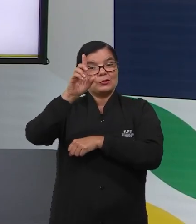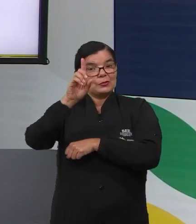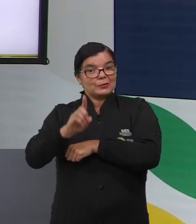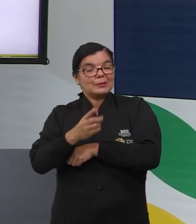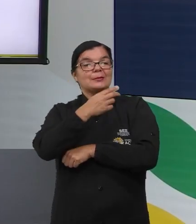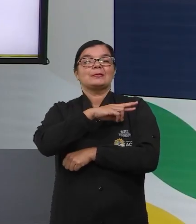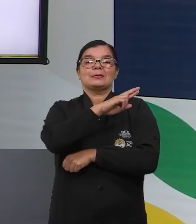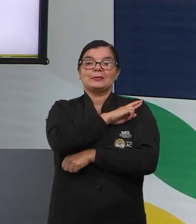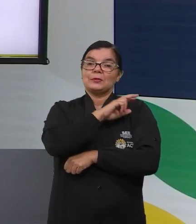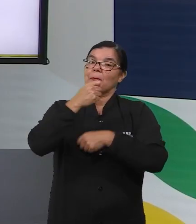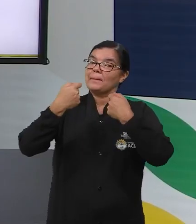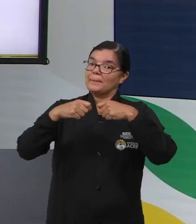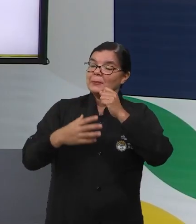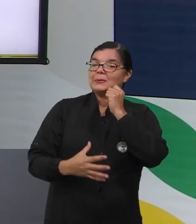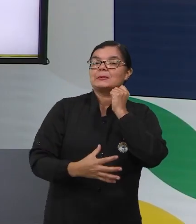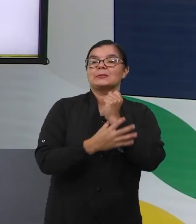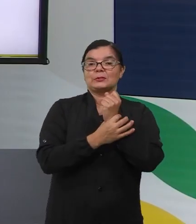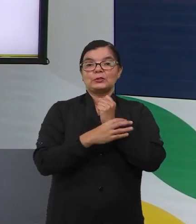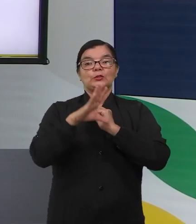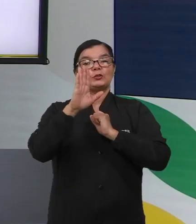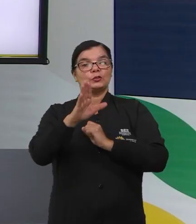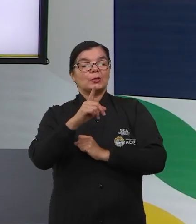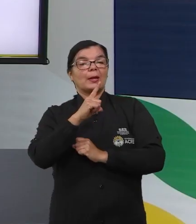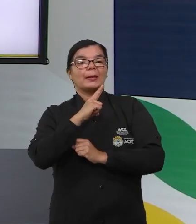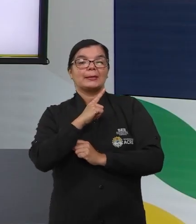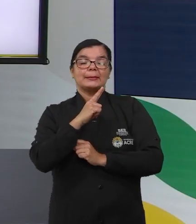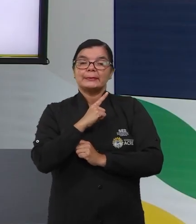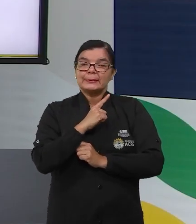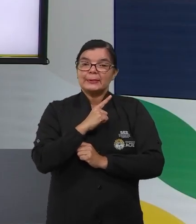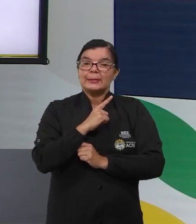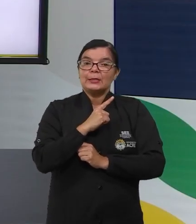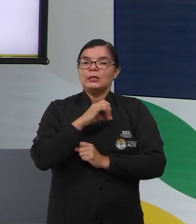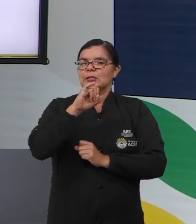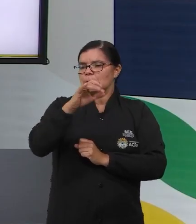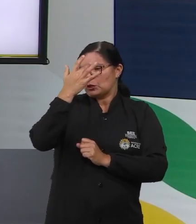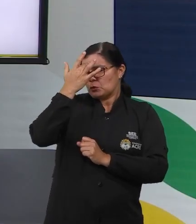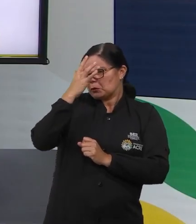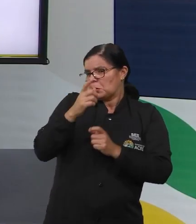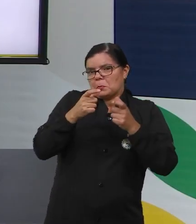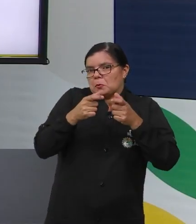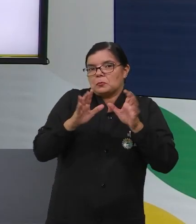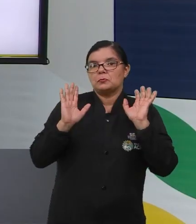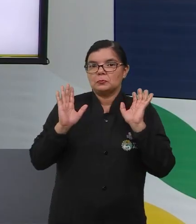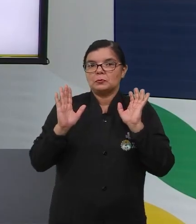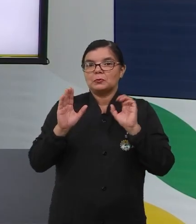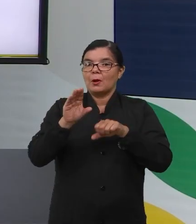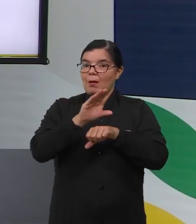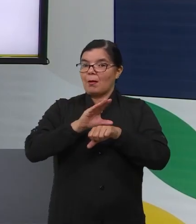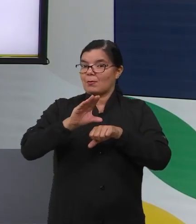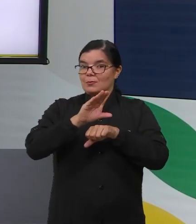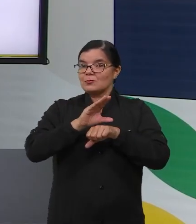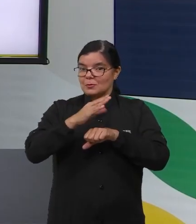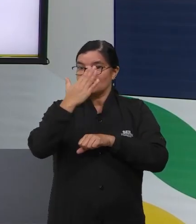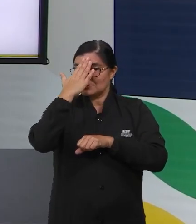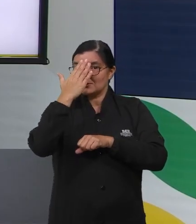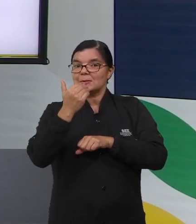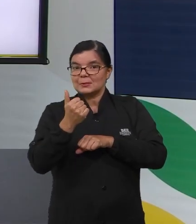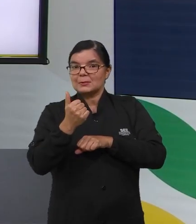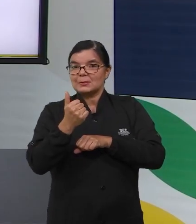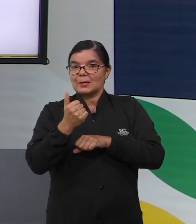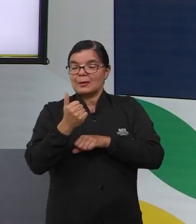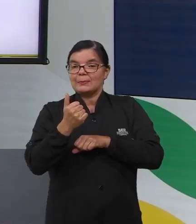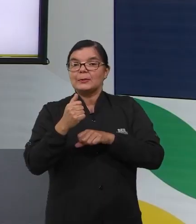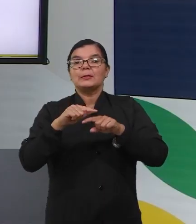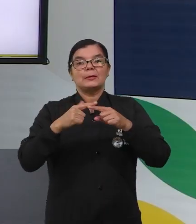que devem ser garantidos. Então aqui a gente já tem uma forma de tipo, se eu não souber para onde ir, segue ela. Segue o